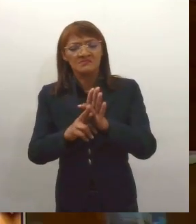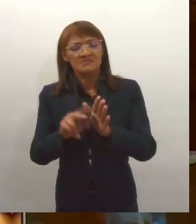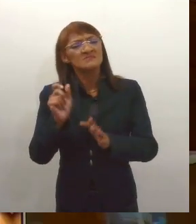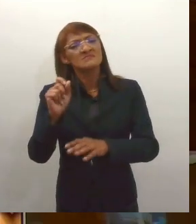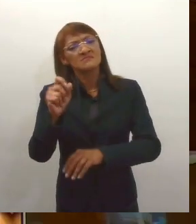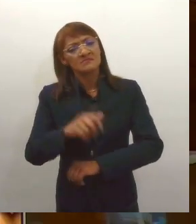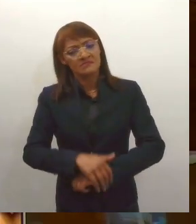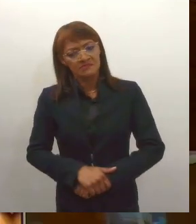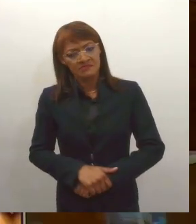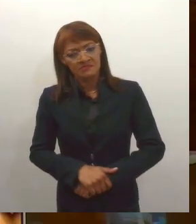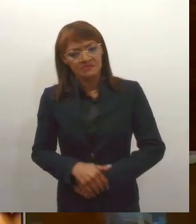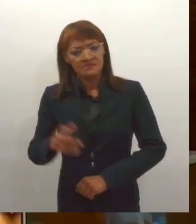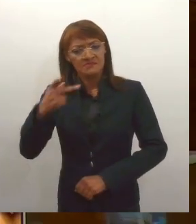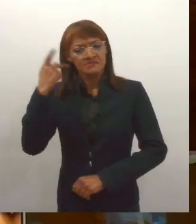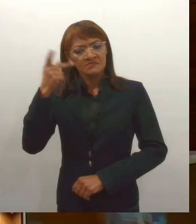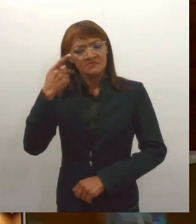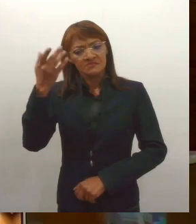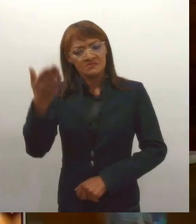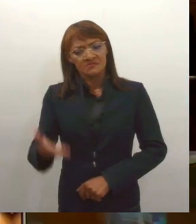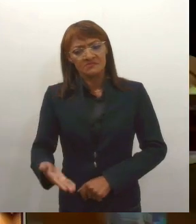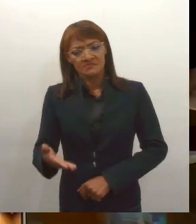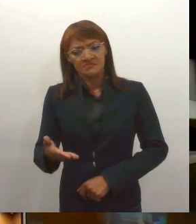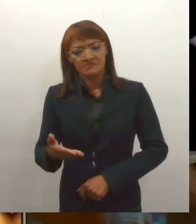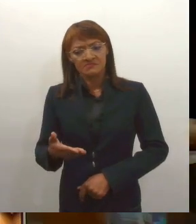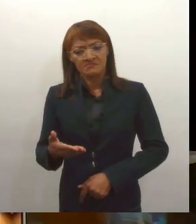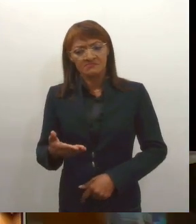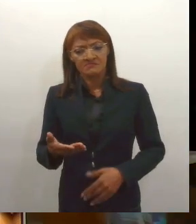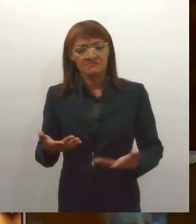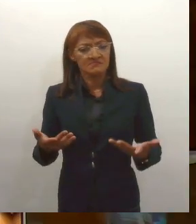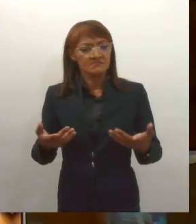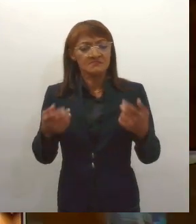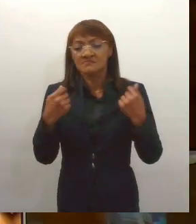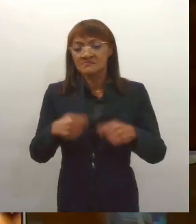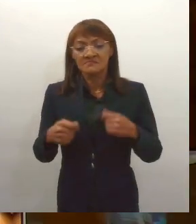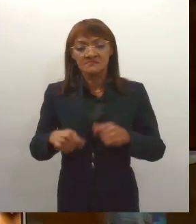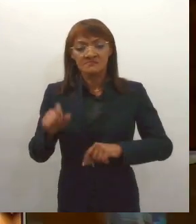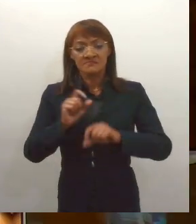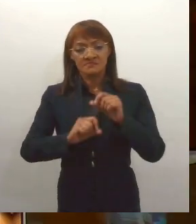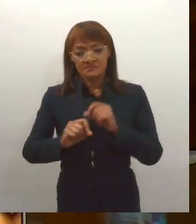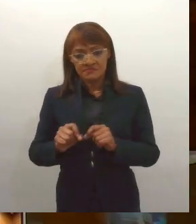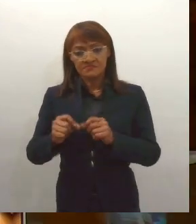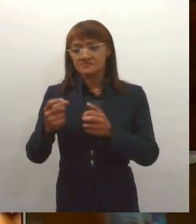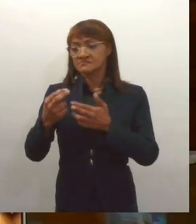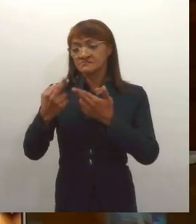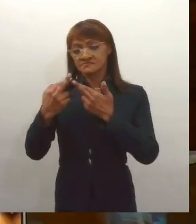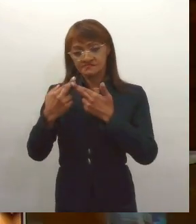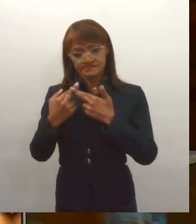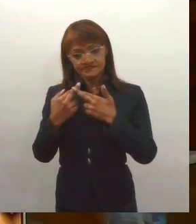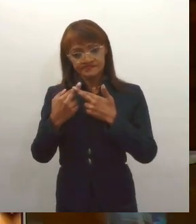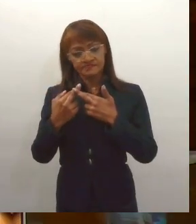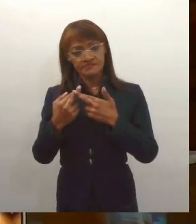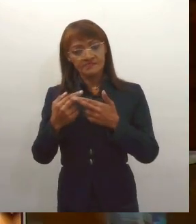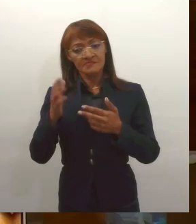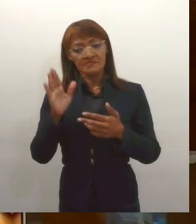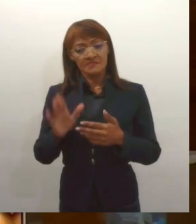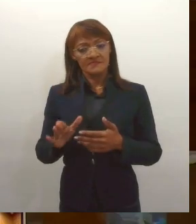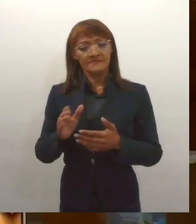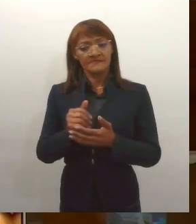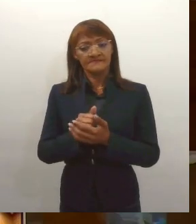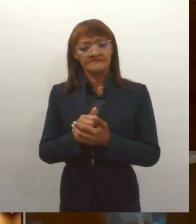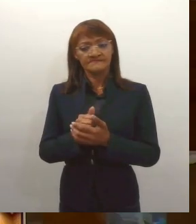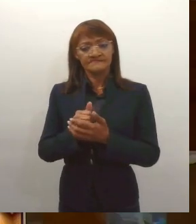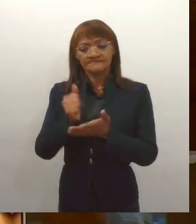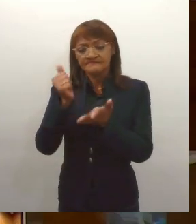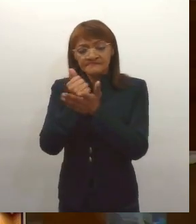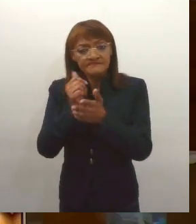est comprometido Para justamente quebrar né os preconceitos garantir né os